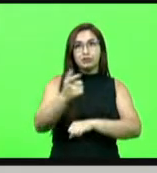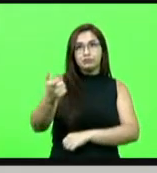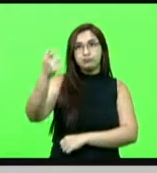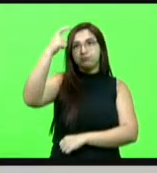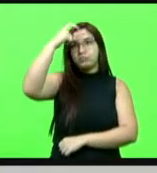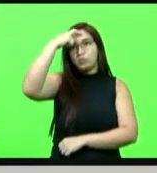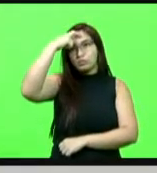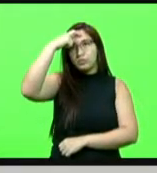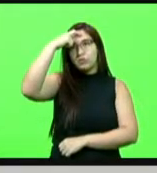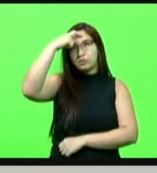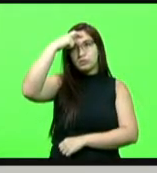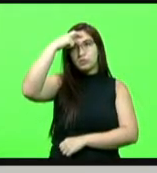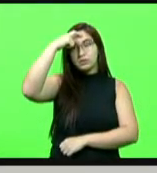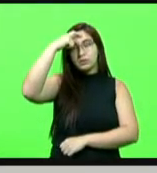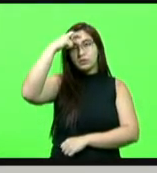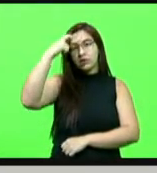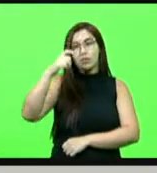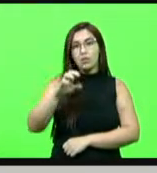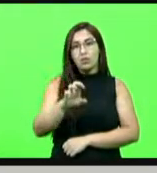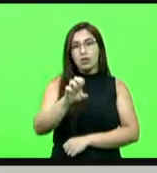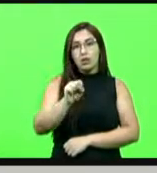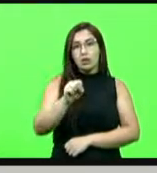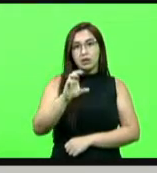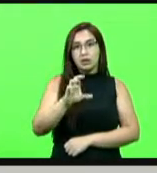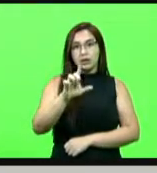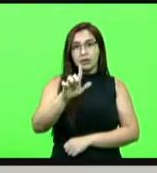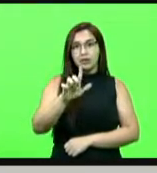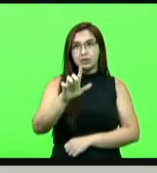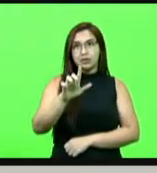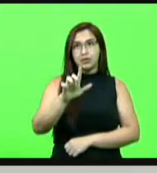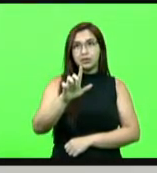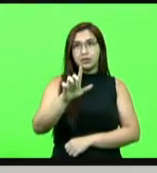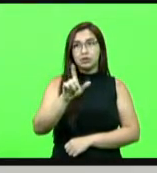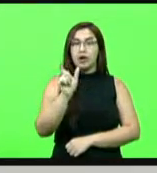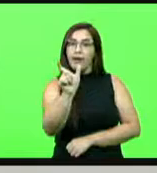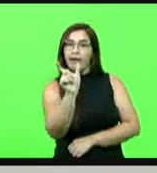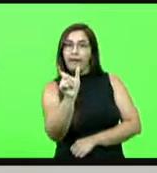sobre Esclerose Lateral